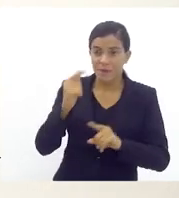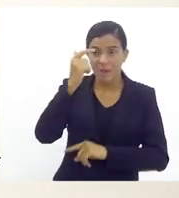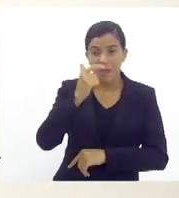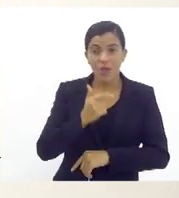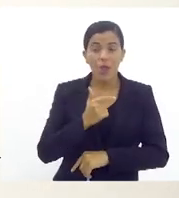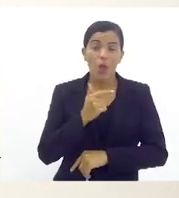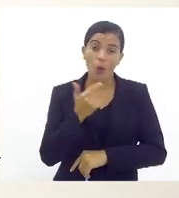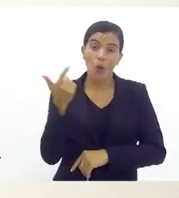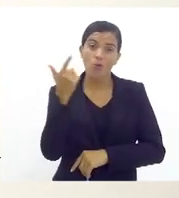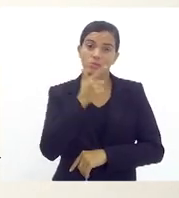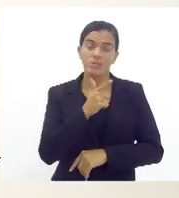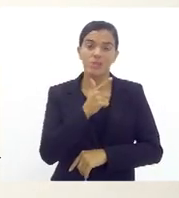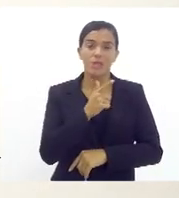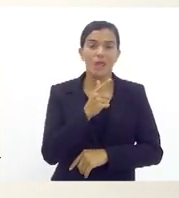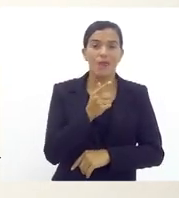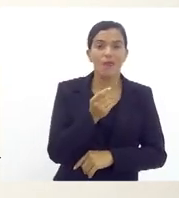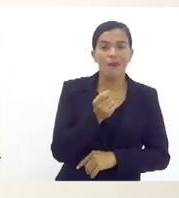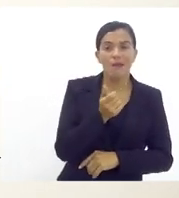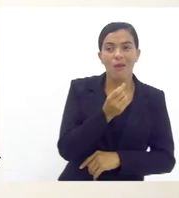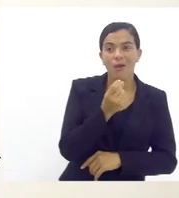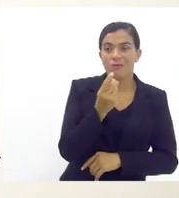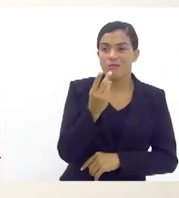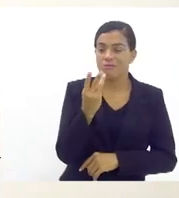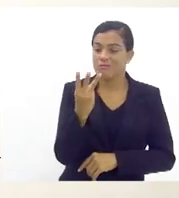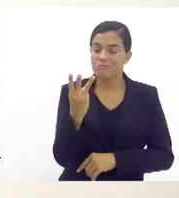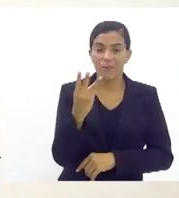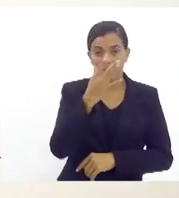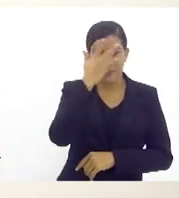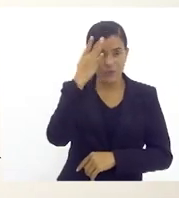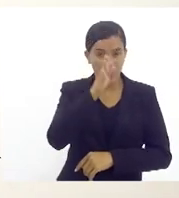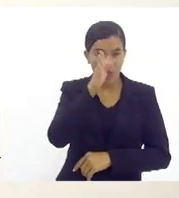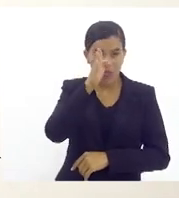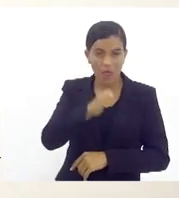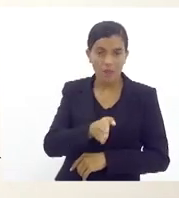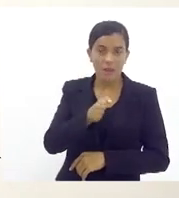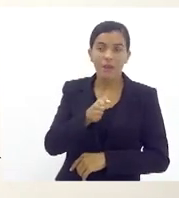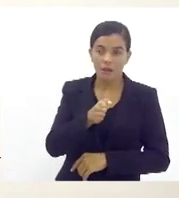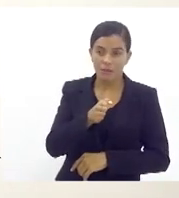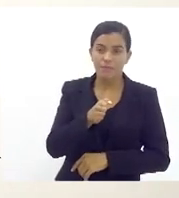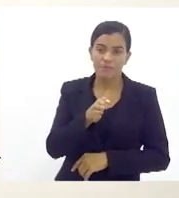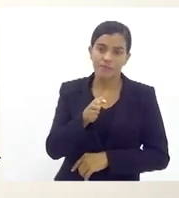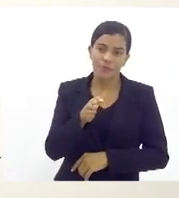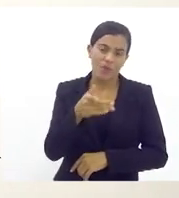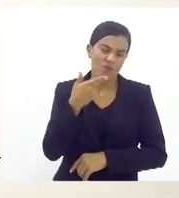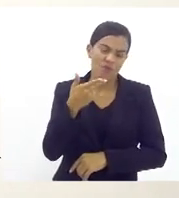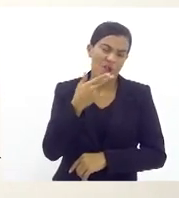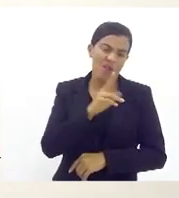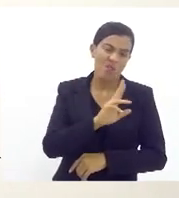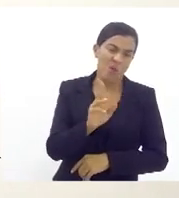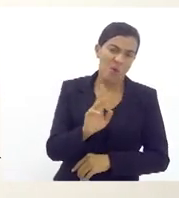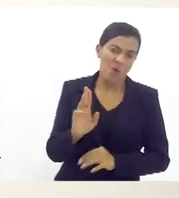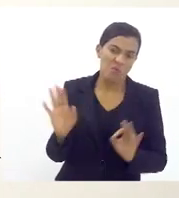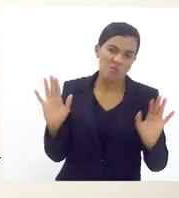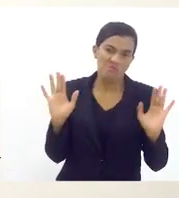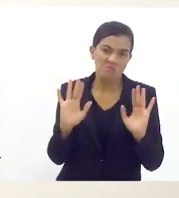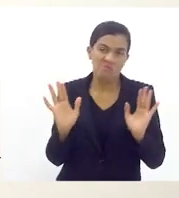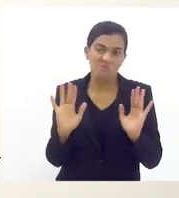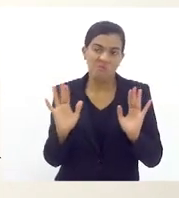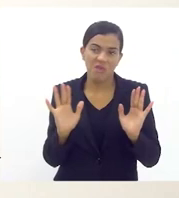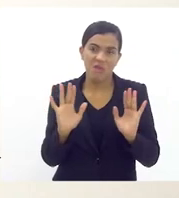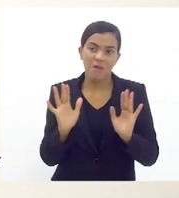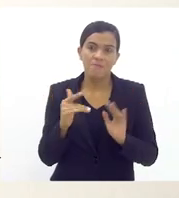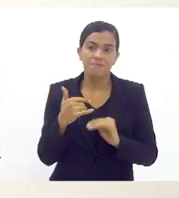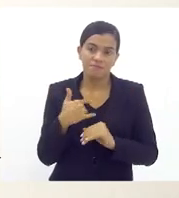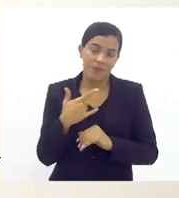das finalistas, junto com um garoto branco, hétero. Não estou aqui querendo rotular ninguém, mas a gente é visto, nós somos vistos